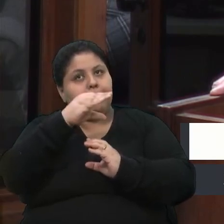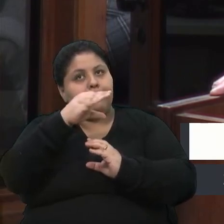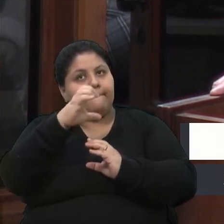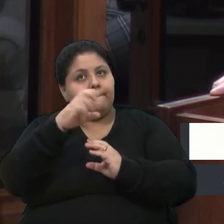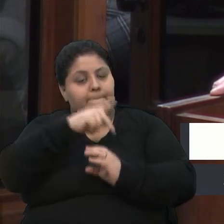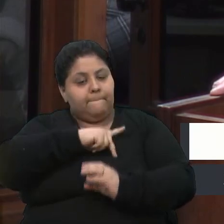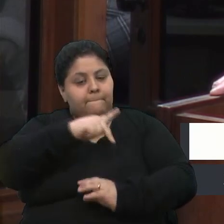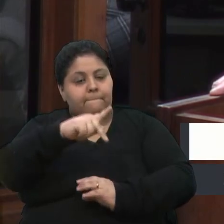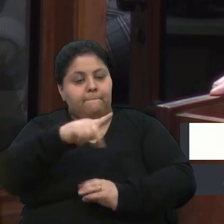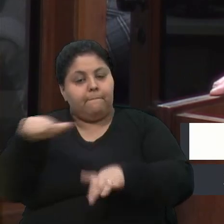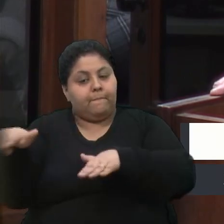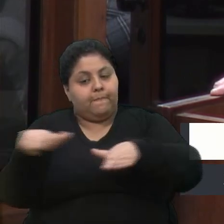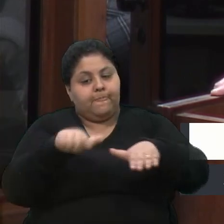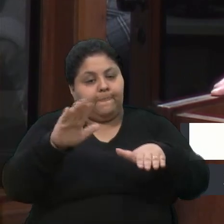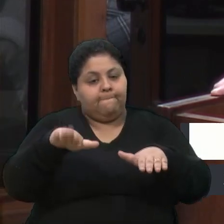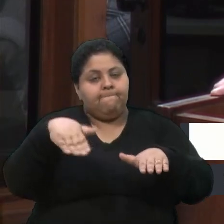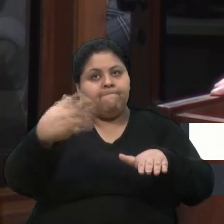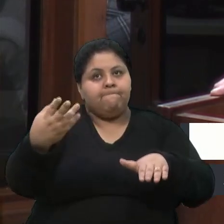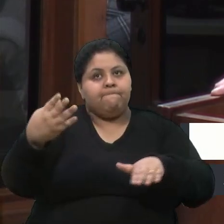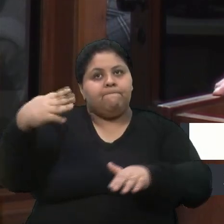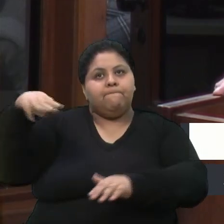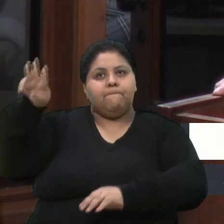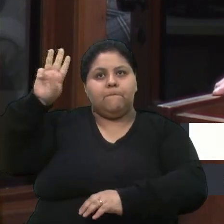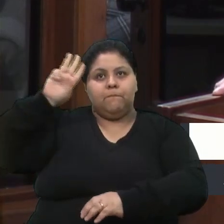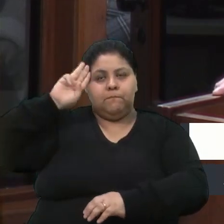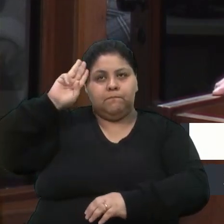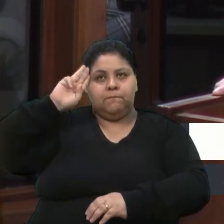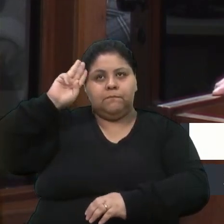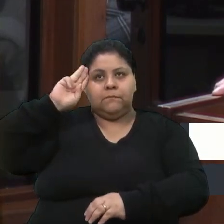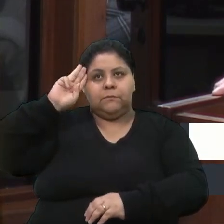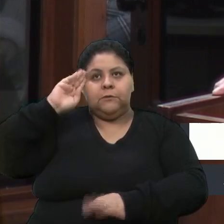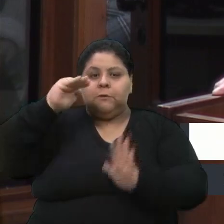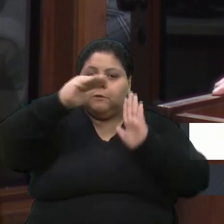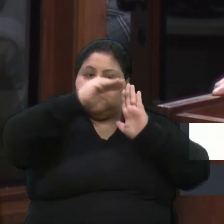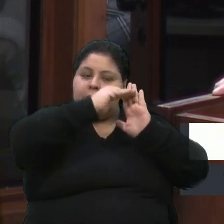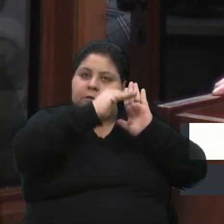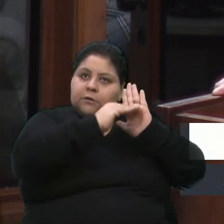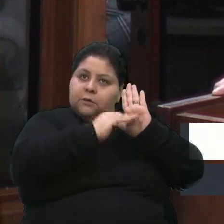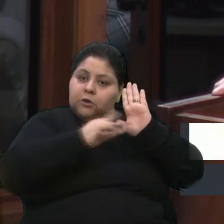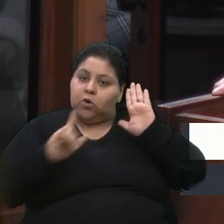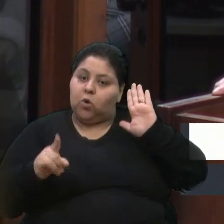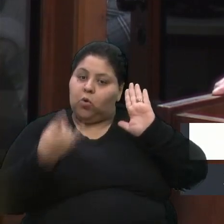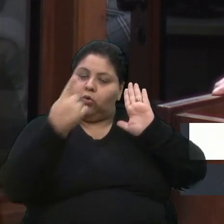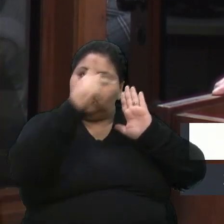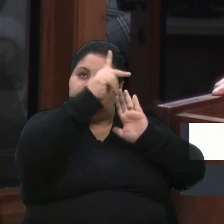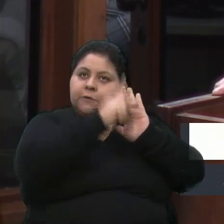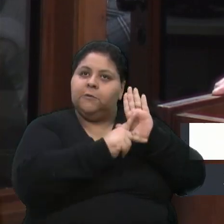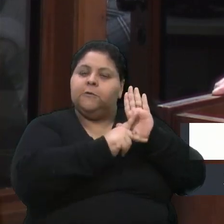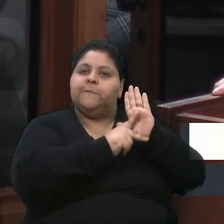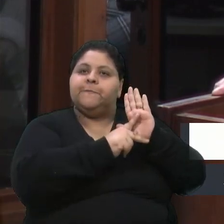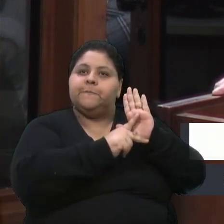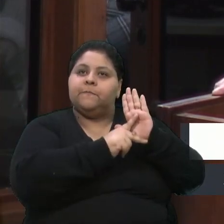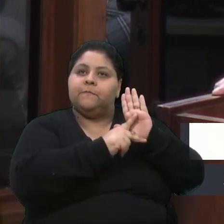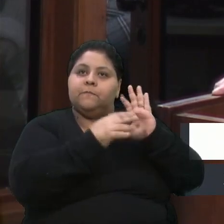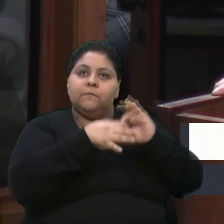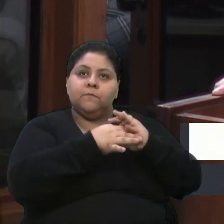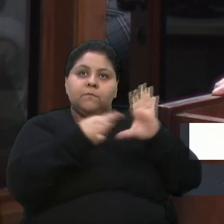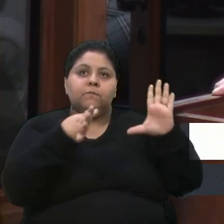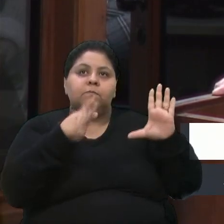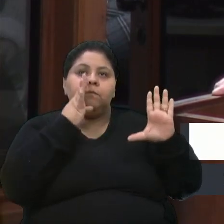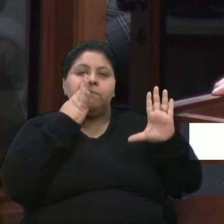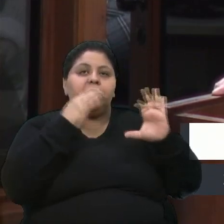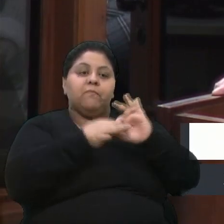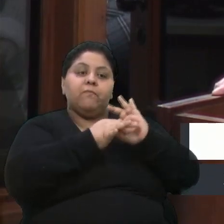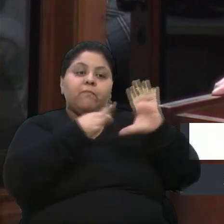que semana que vem, na terça-feira, seja pautado o último projeto que libera o mercado para poder